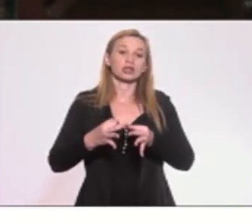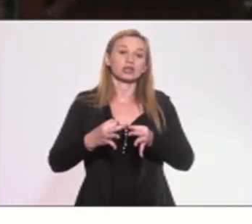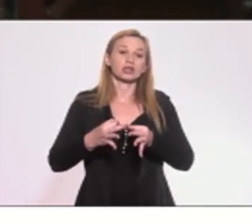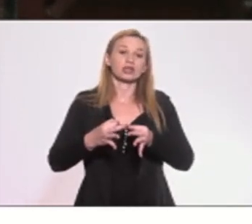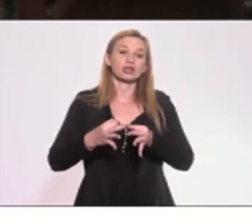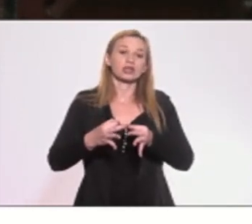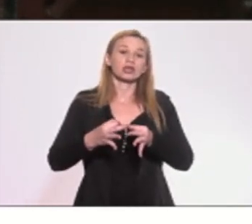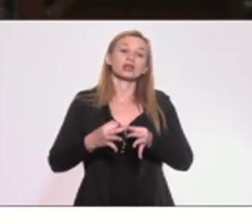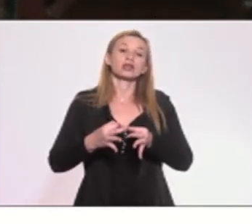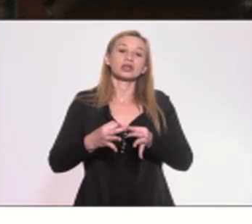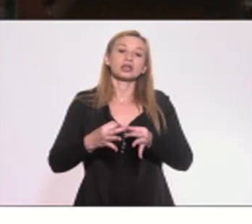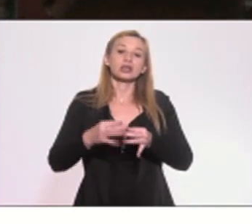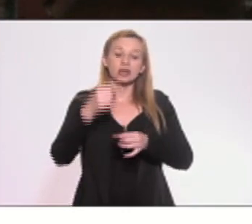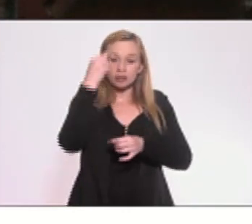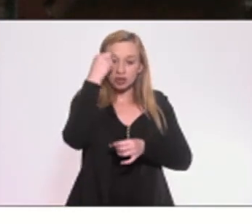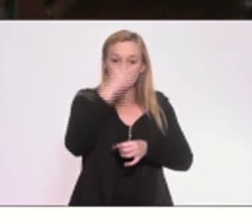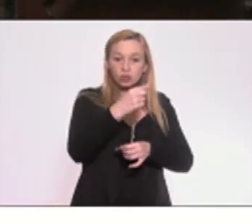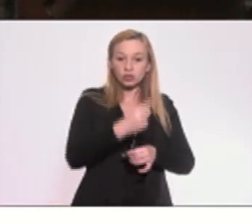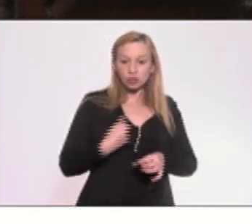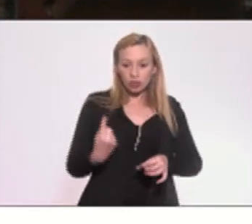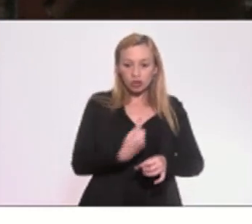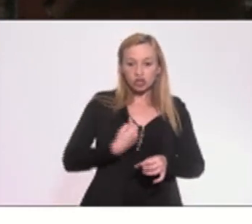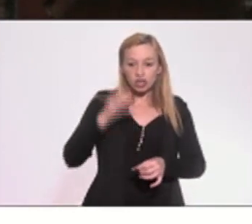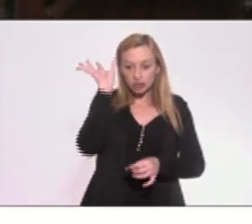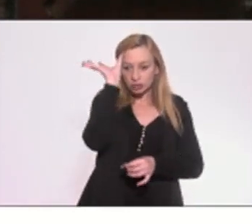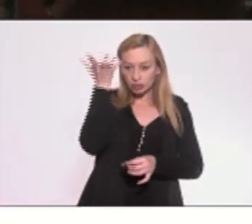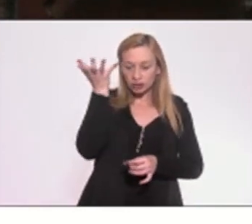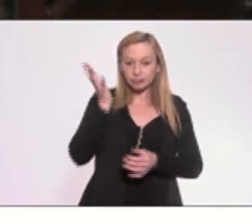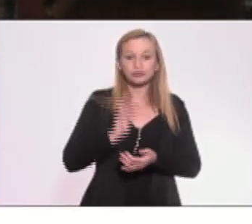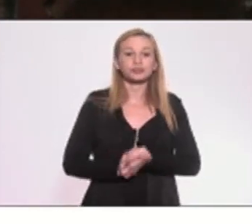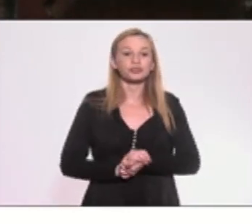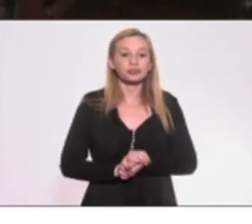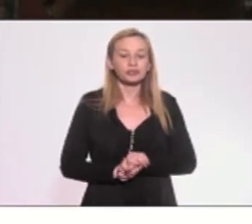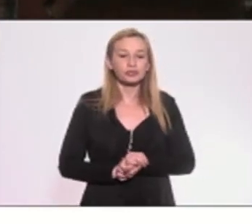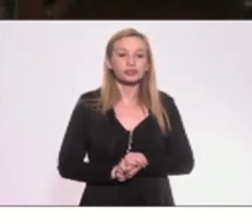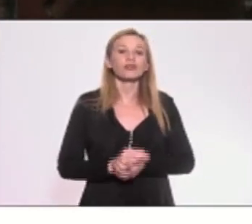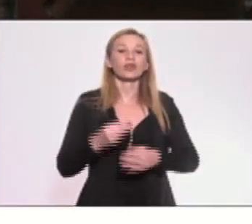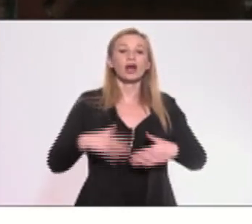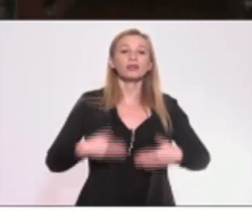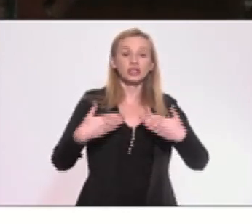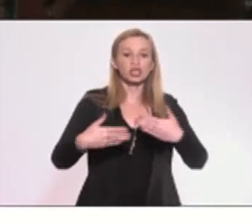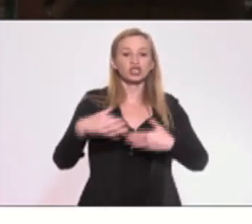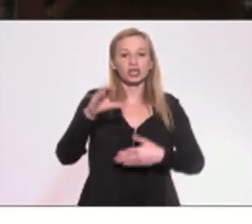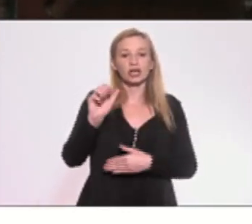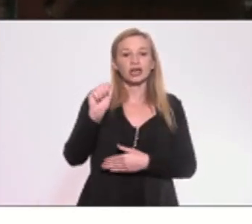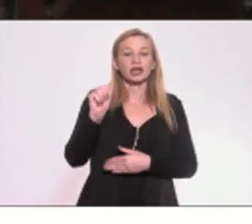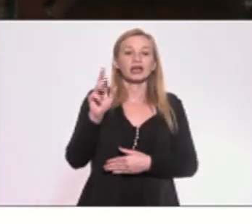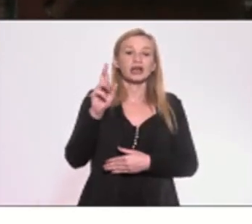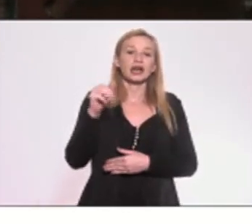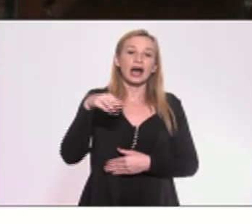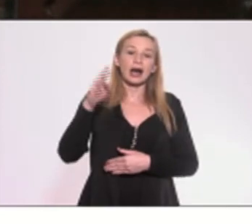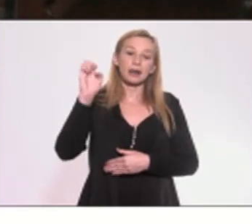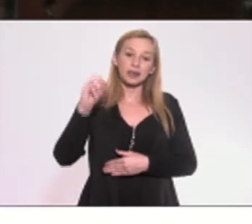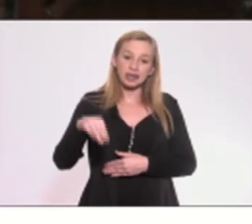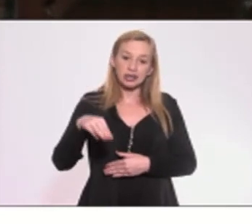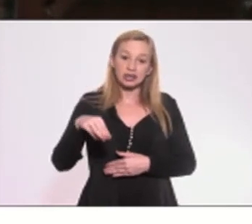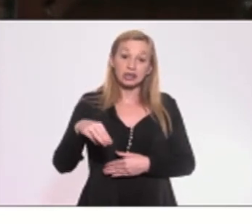Esse problema já deveria estar resolvido. Repito, tanto a ministra Carmen Lúcia, quem respeito e admiro